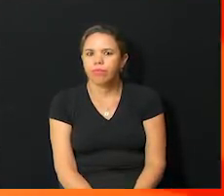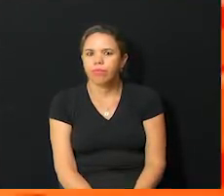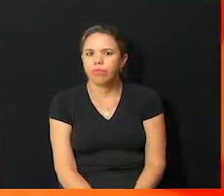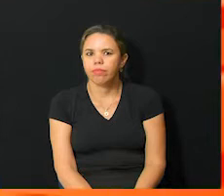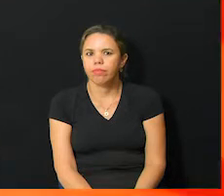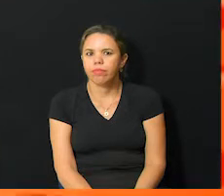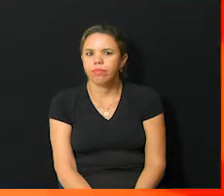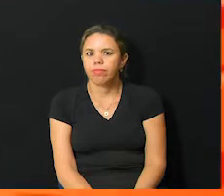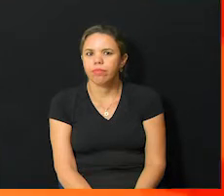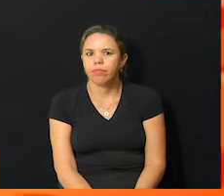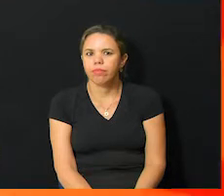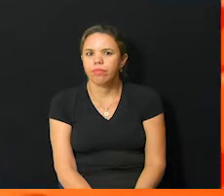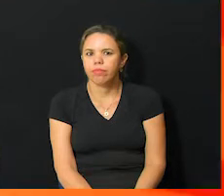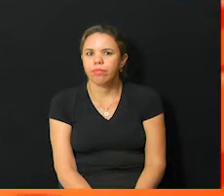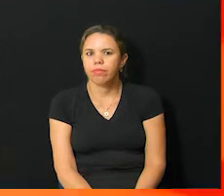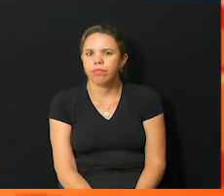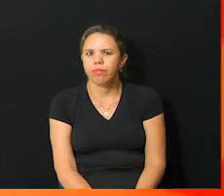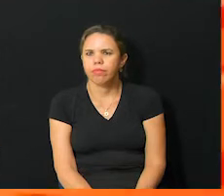Espinho!